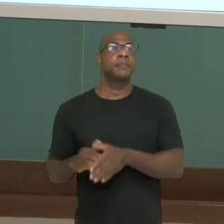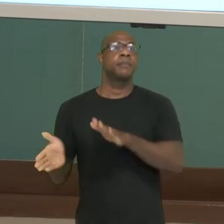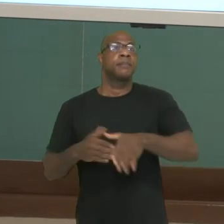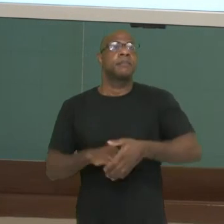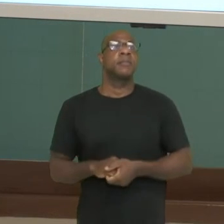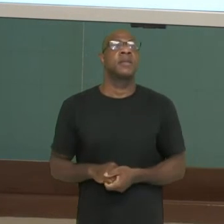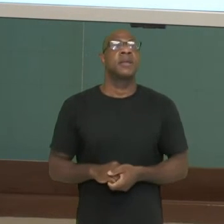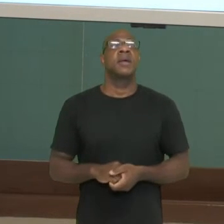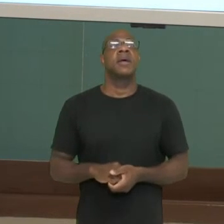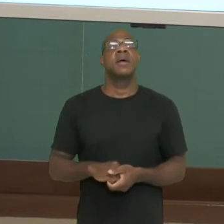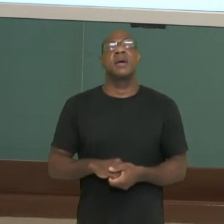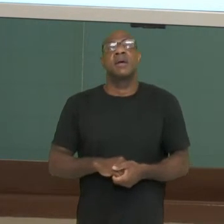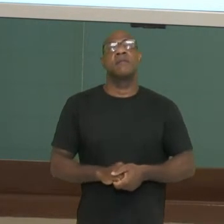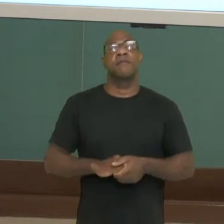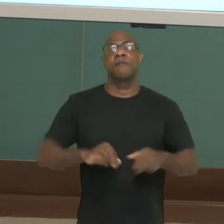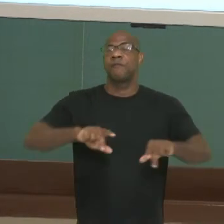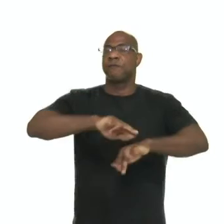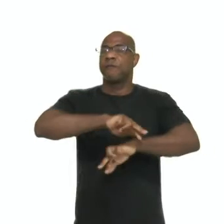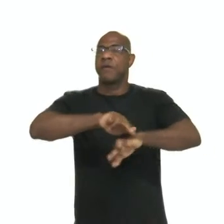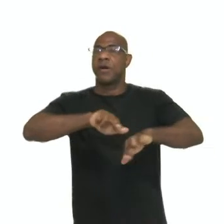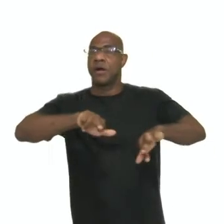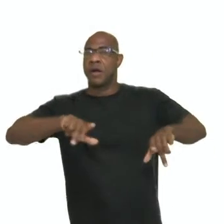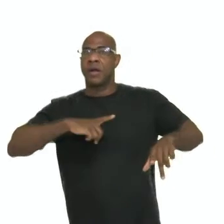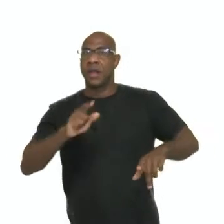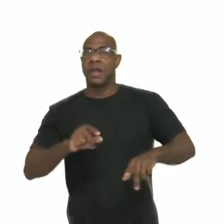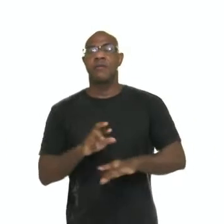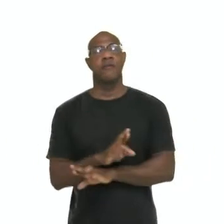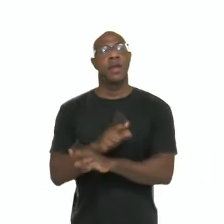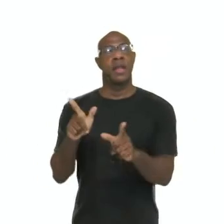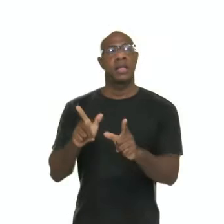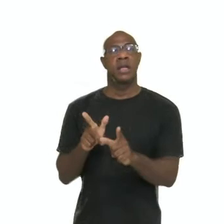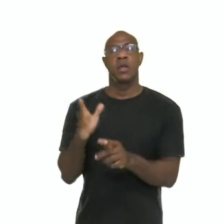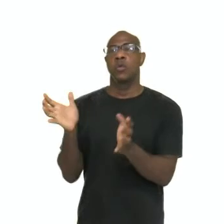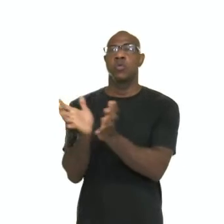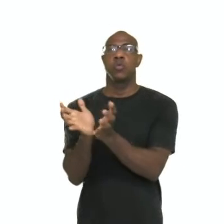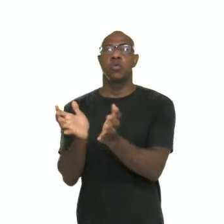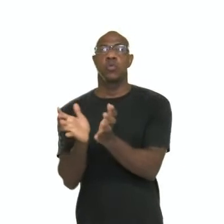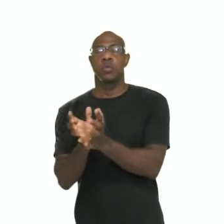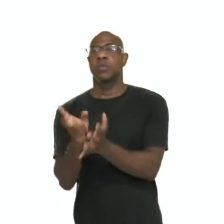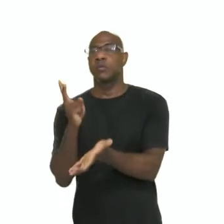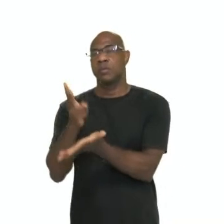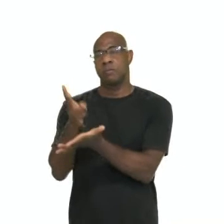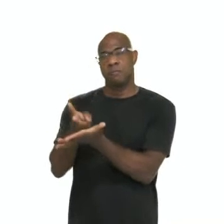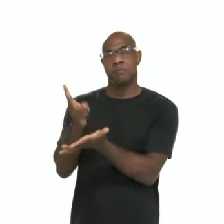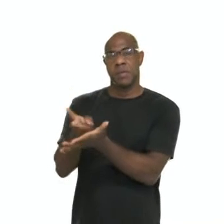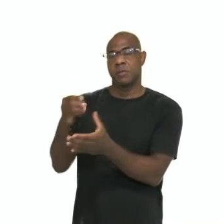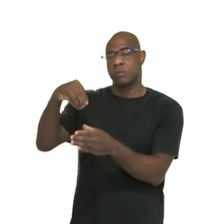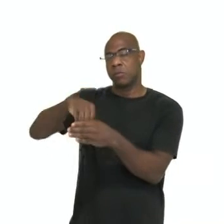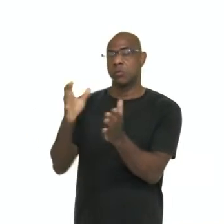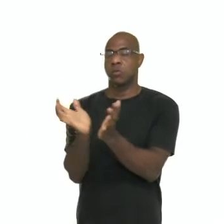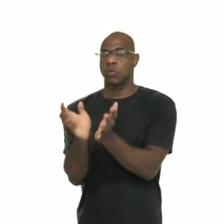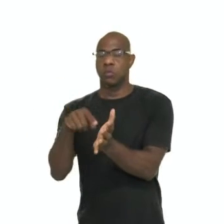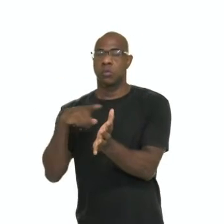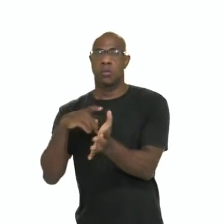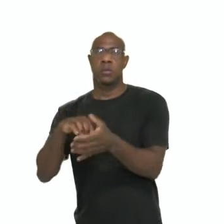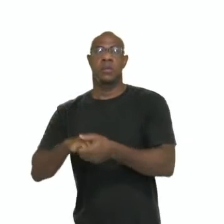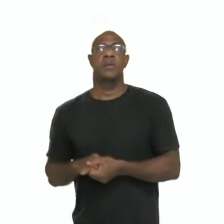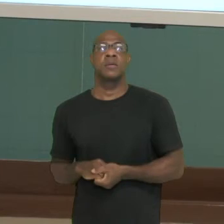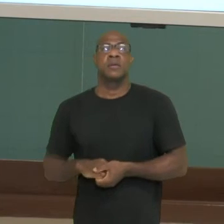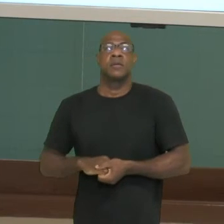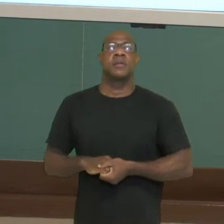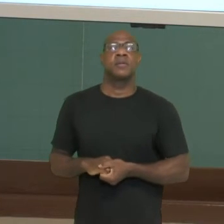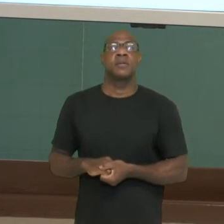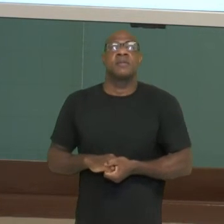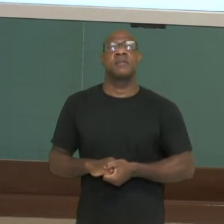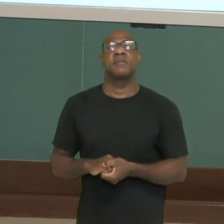Variabilidade é a diferença entre os indivíduos de uma mesma espécie. Então, assim como o próprio nome já